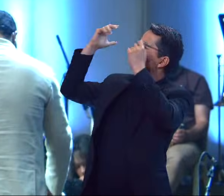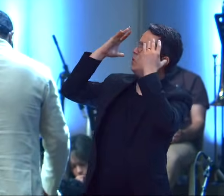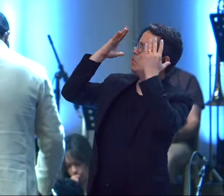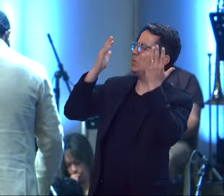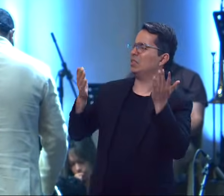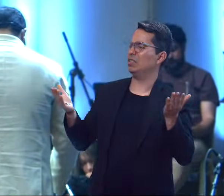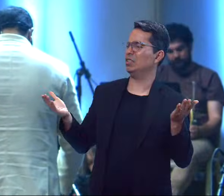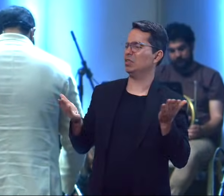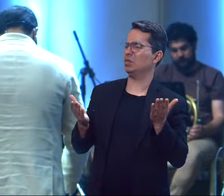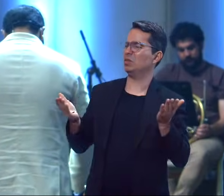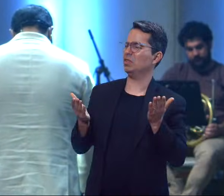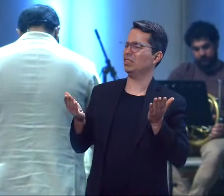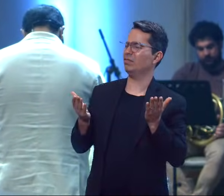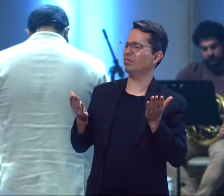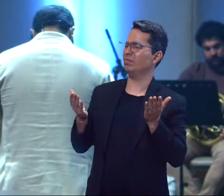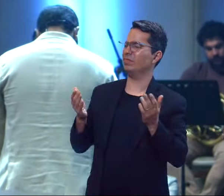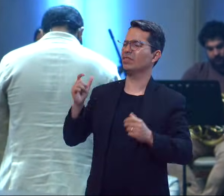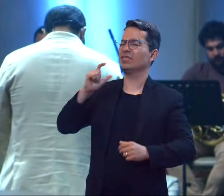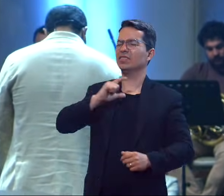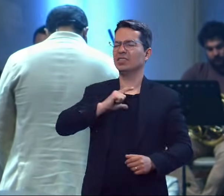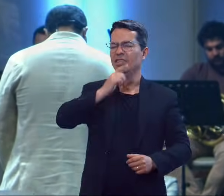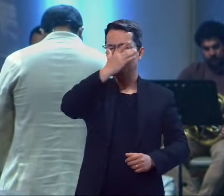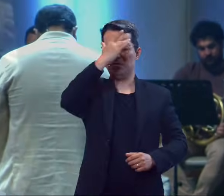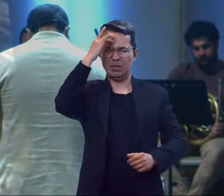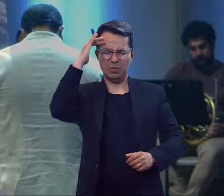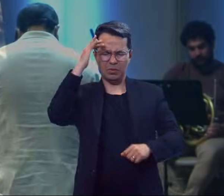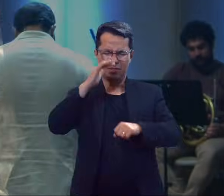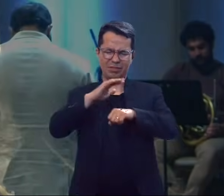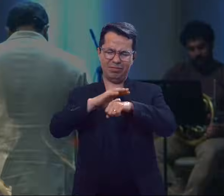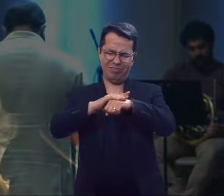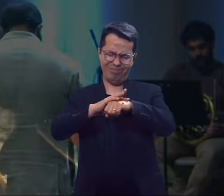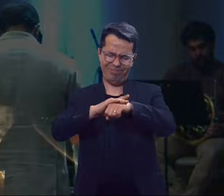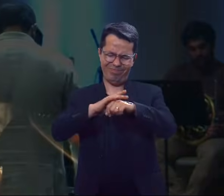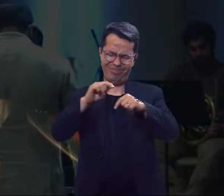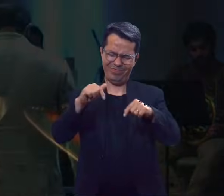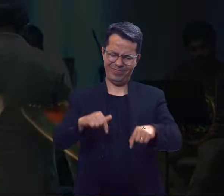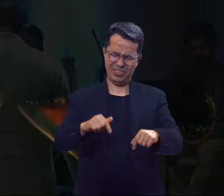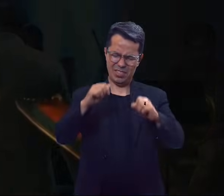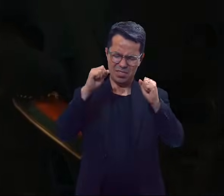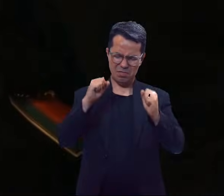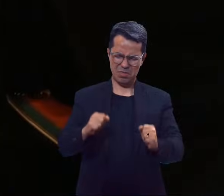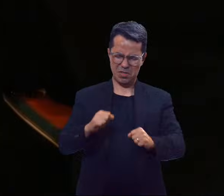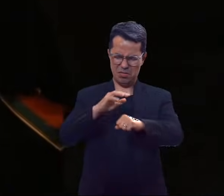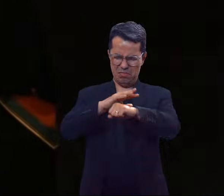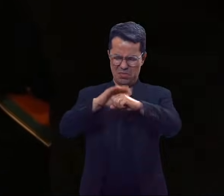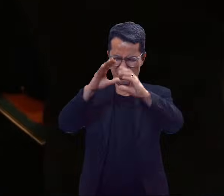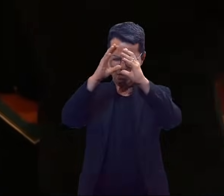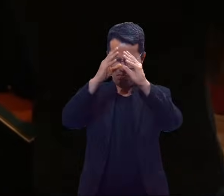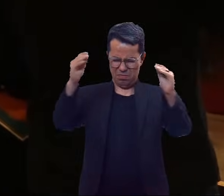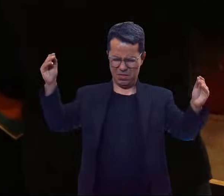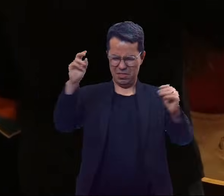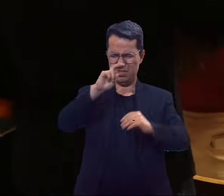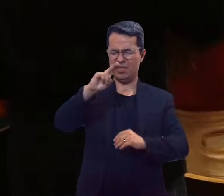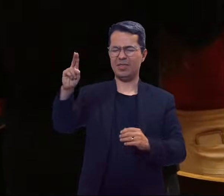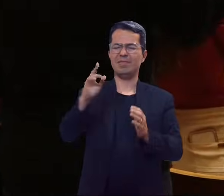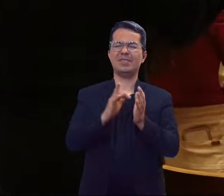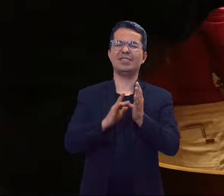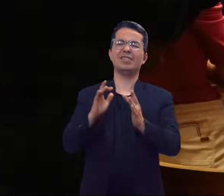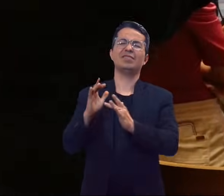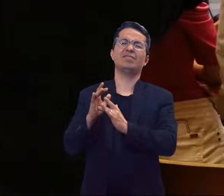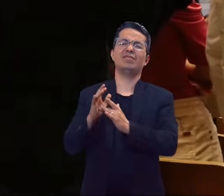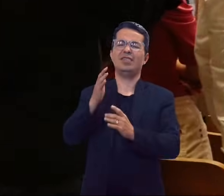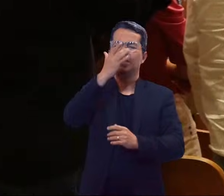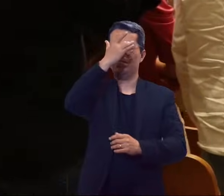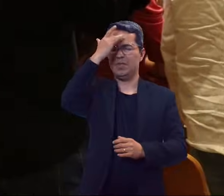agora. Que pessoas enfermas nesse lugar sejam curadas em nome de Jesus. Pessoas que estão nos ouvindo